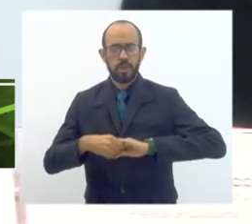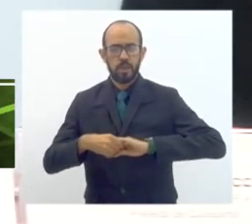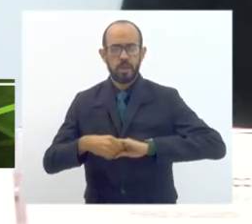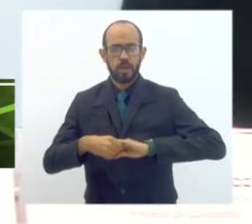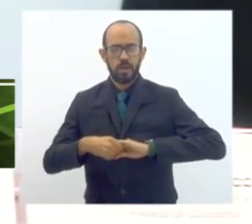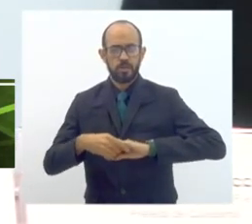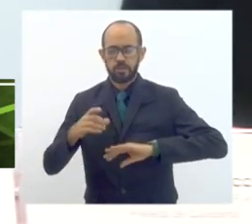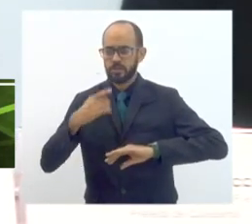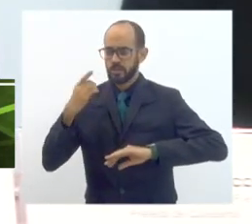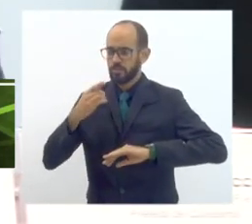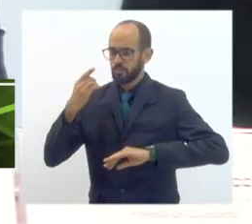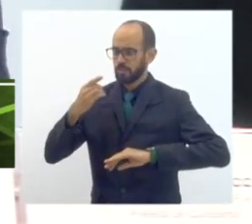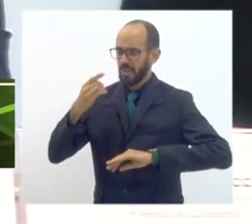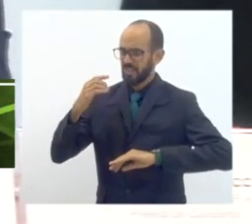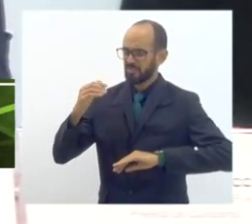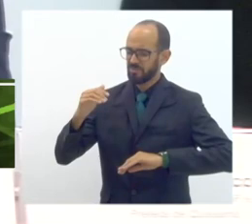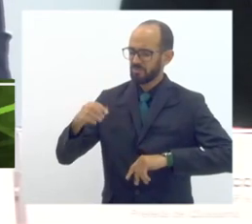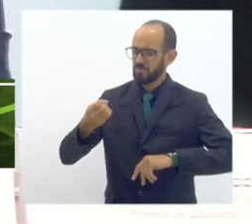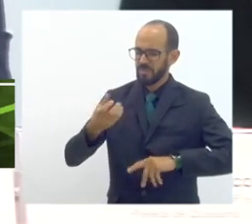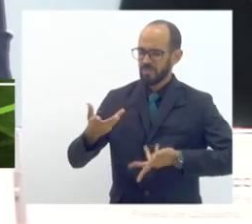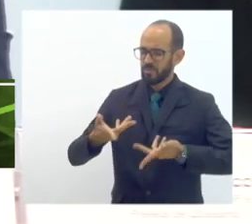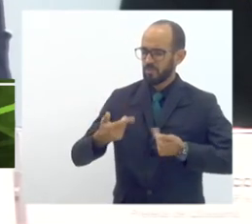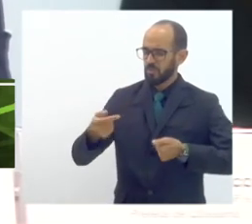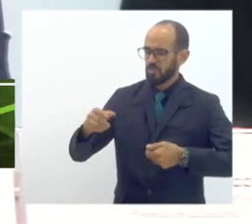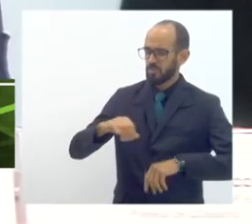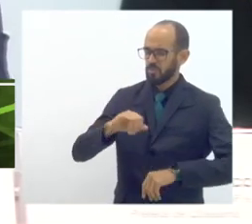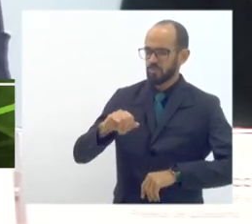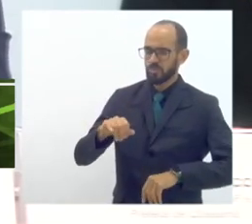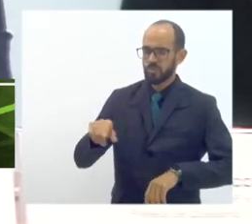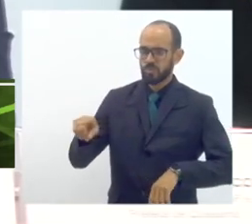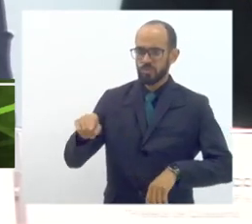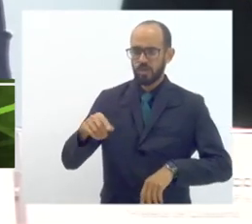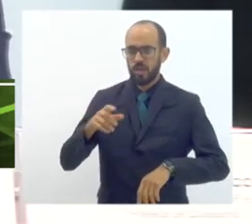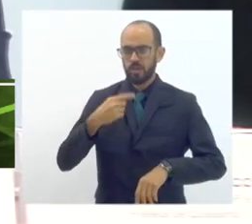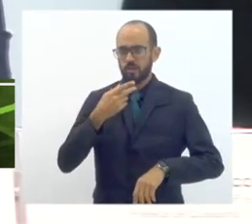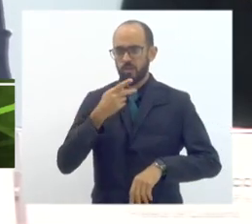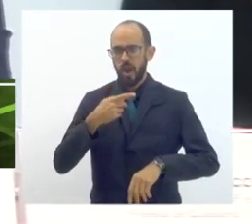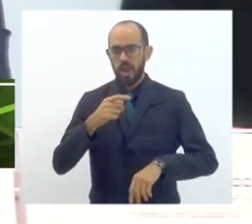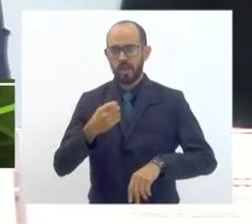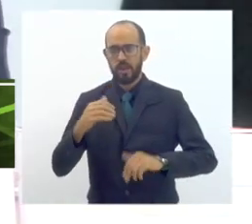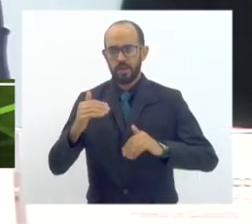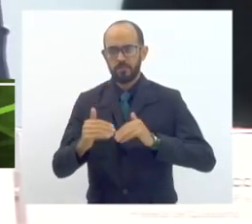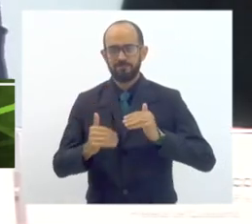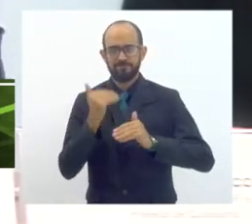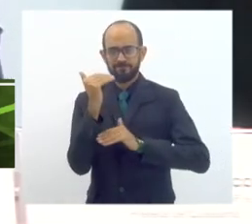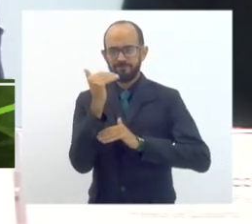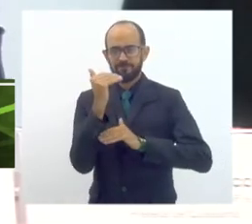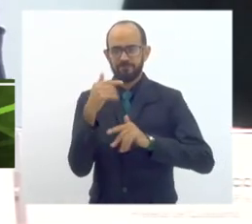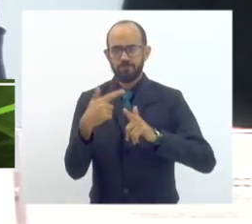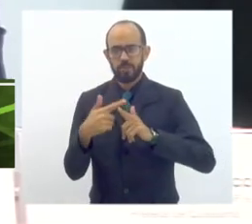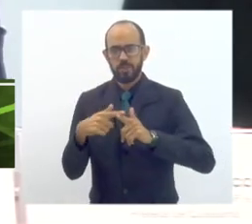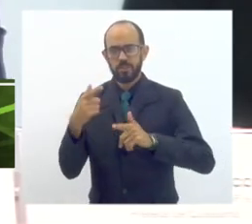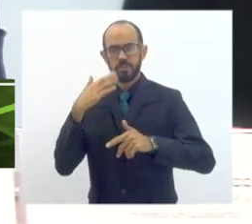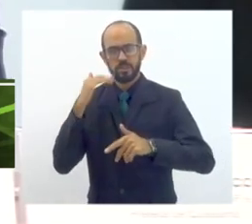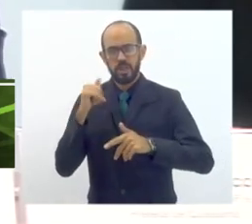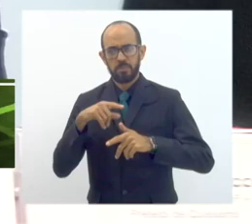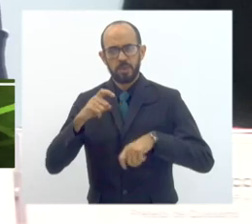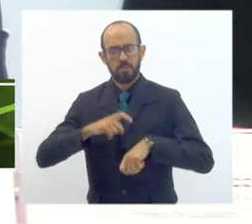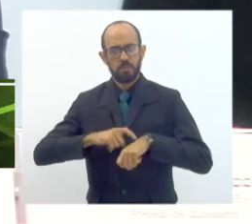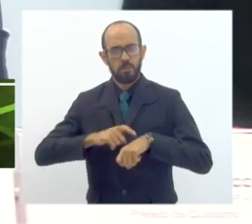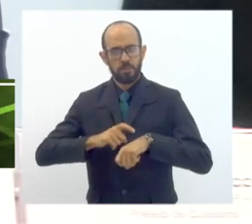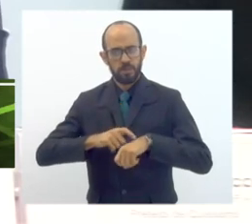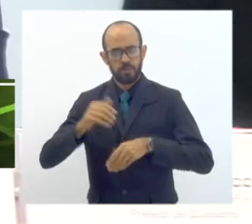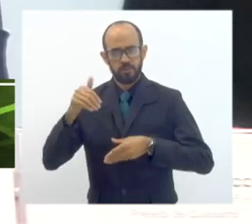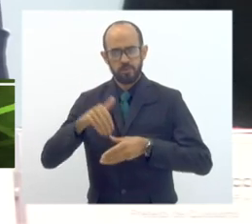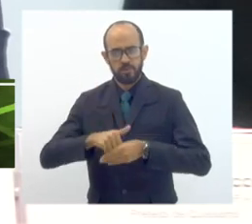grande deputado estadual. A gente fala grande porque a gente sabe que está no momento que eles precisam caminhar, é um ano